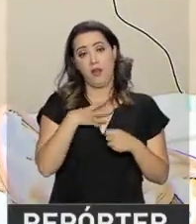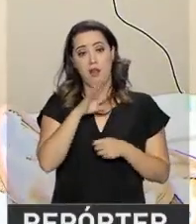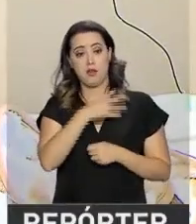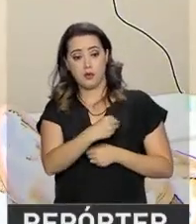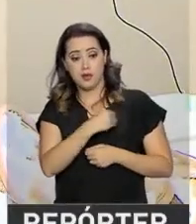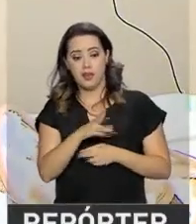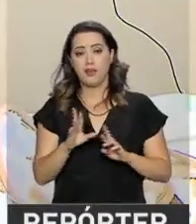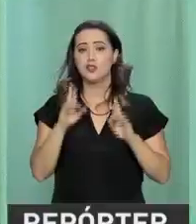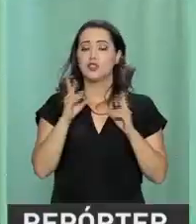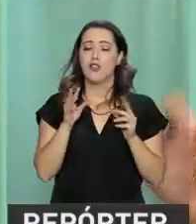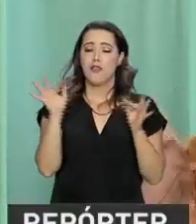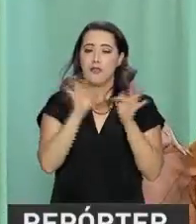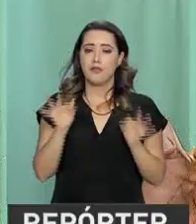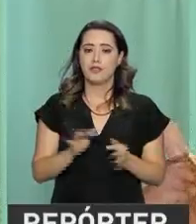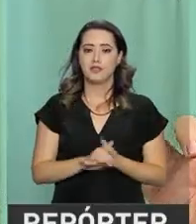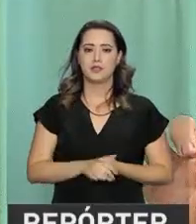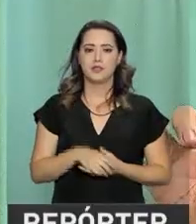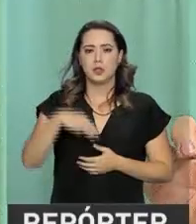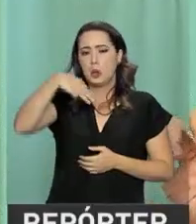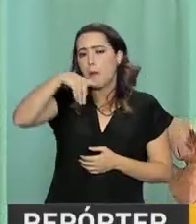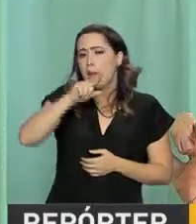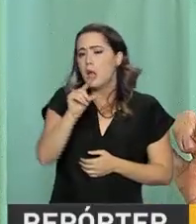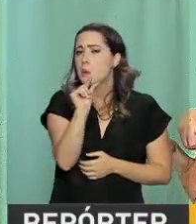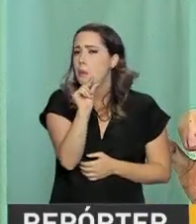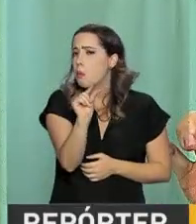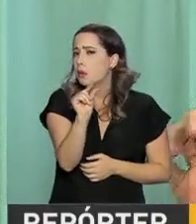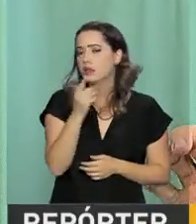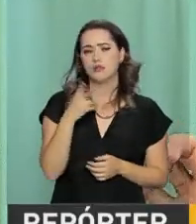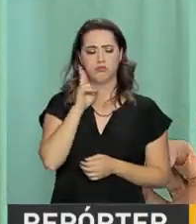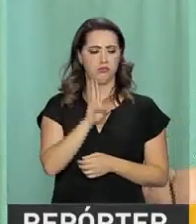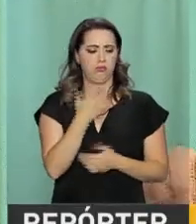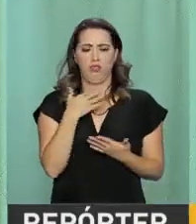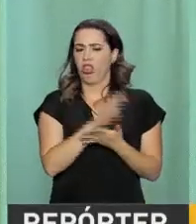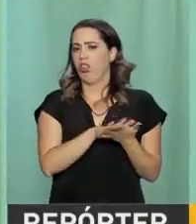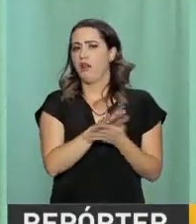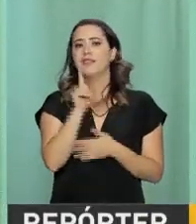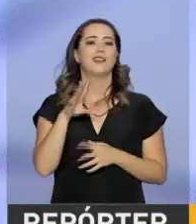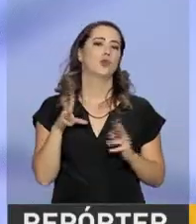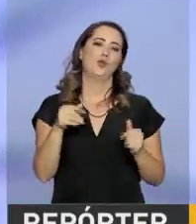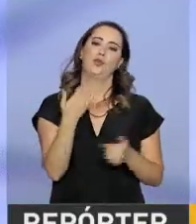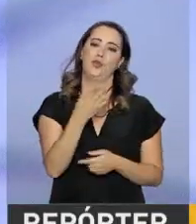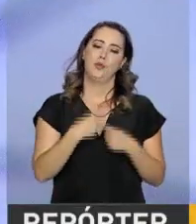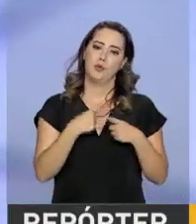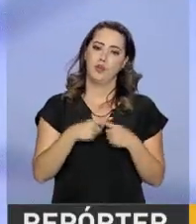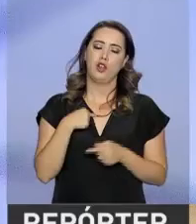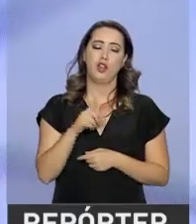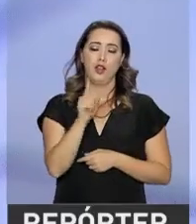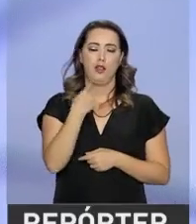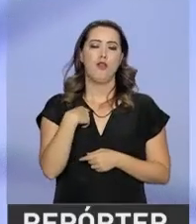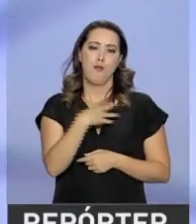a recuperação do filho. MLzinha pequena que você acha que não é nada, é tudo, né? Porque meu filho começou